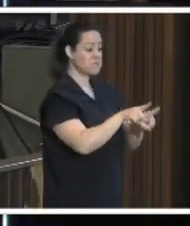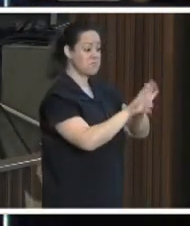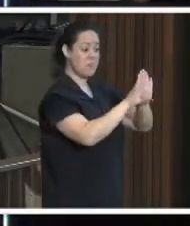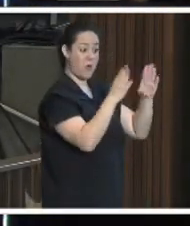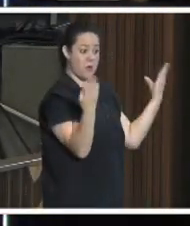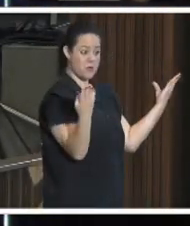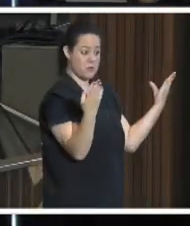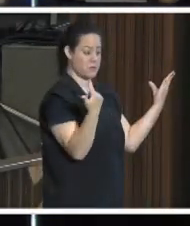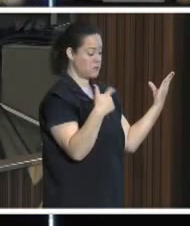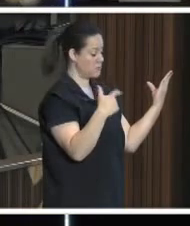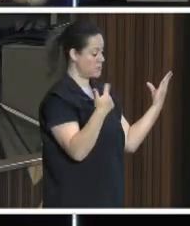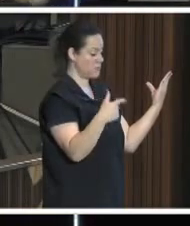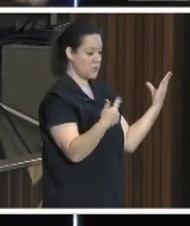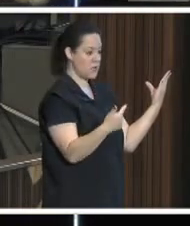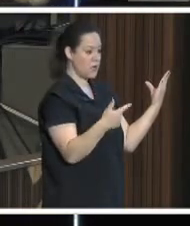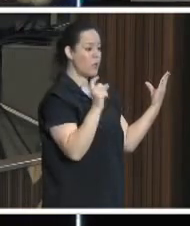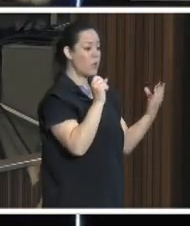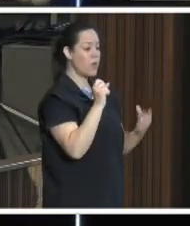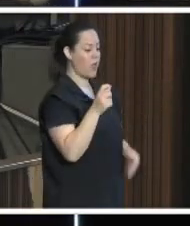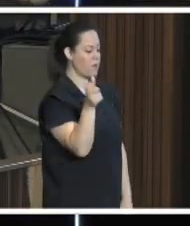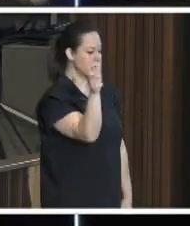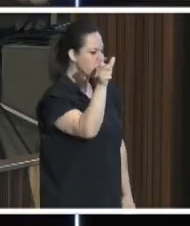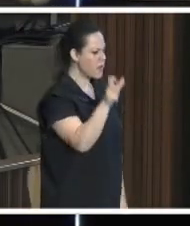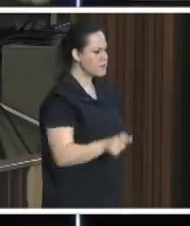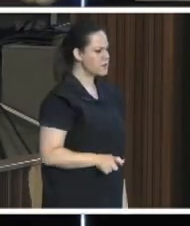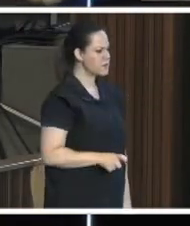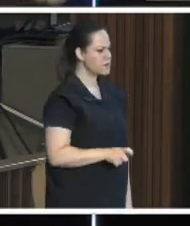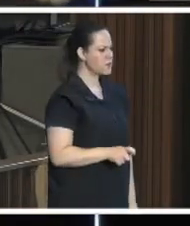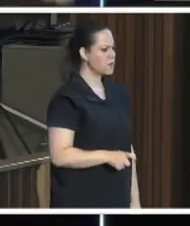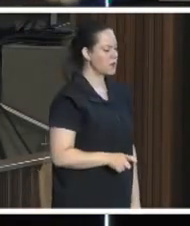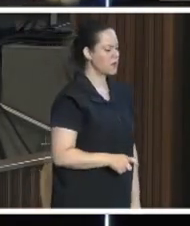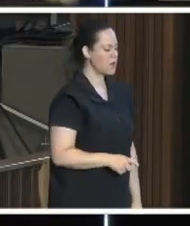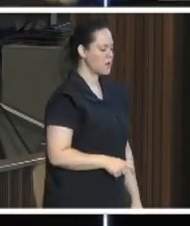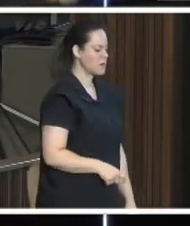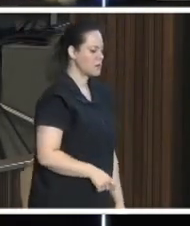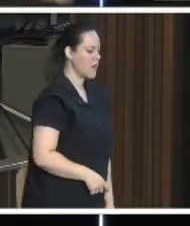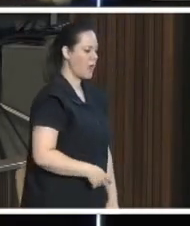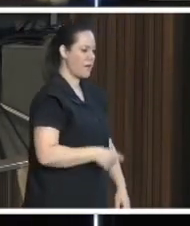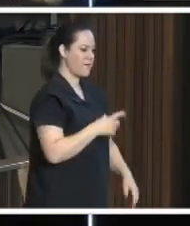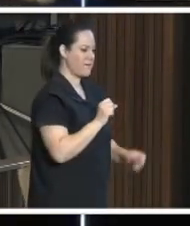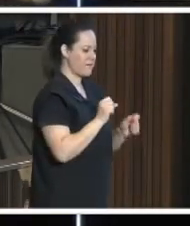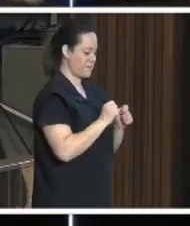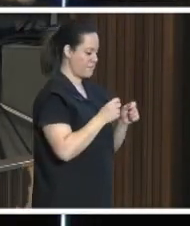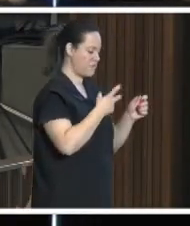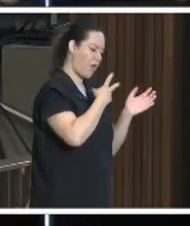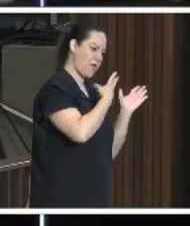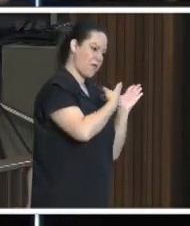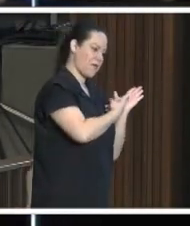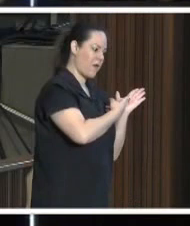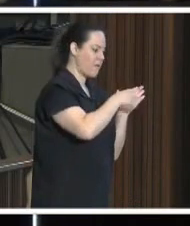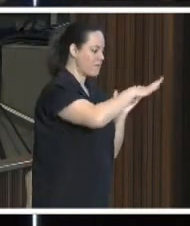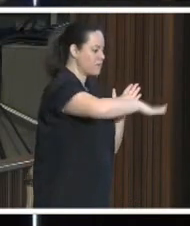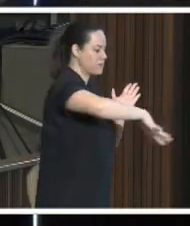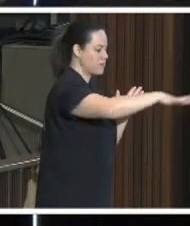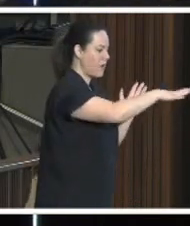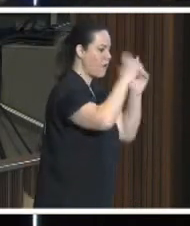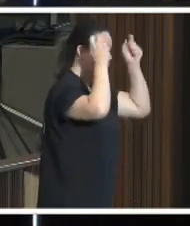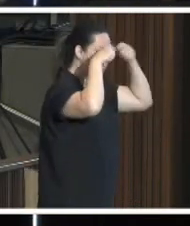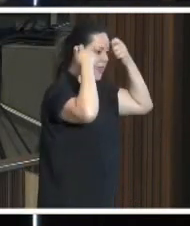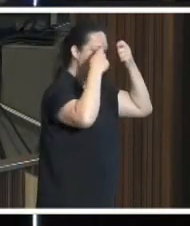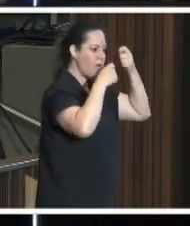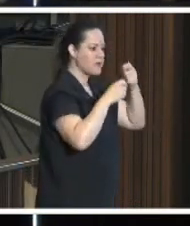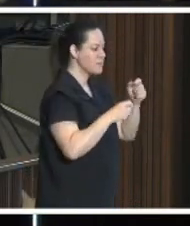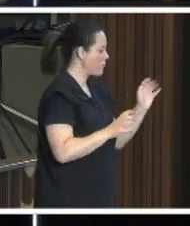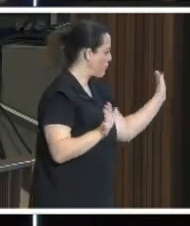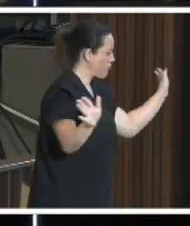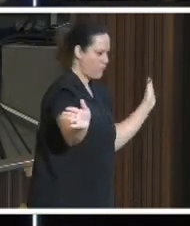A porta era o pastor que se deitava diante das suas ovelhas, e as ovelhas não